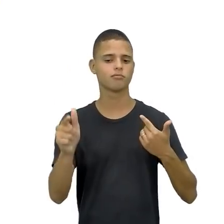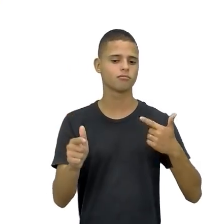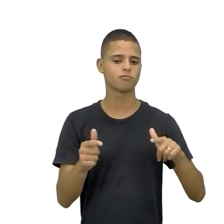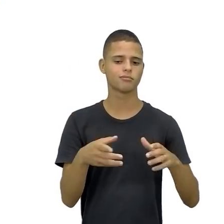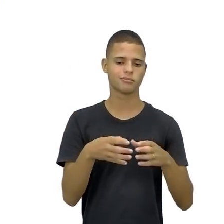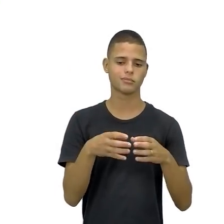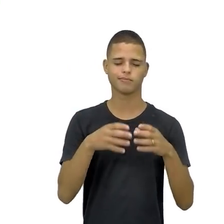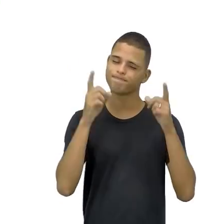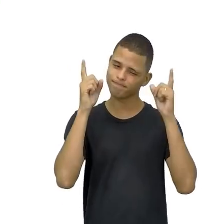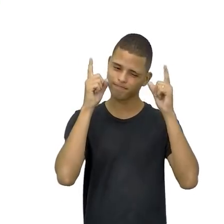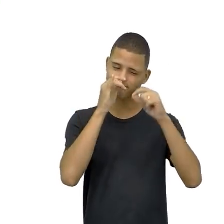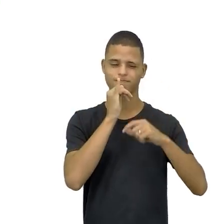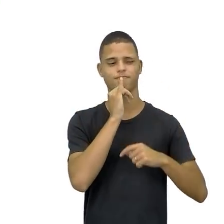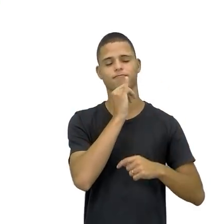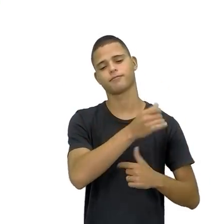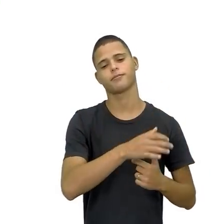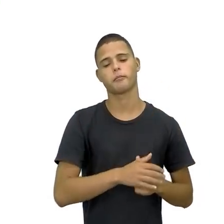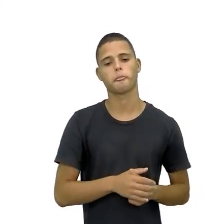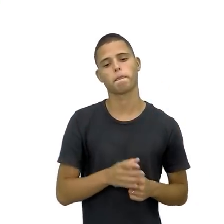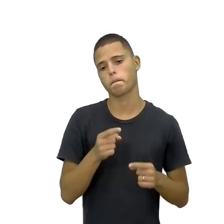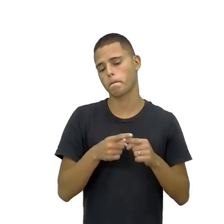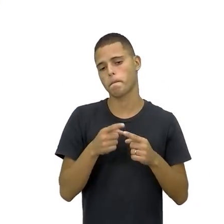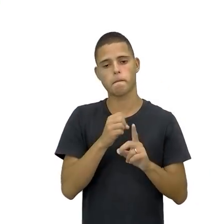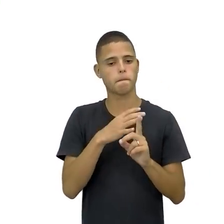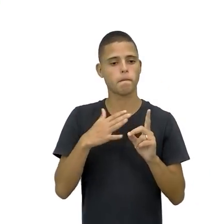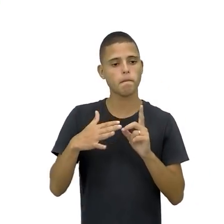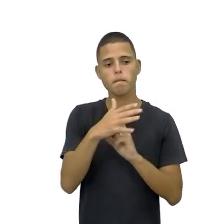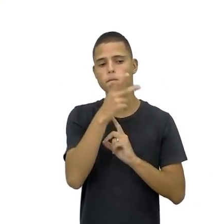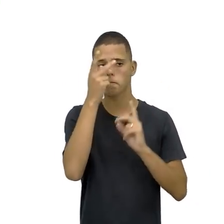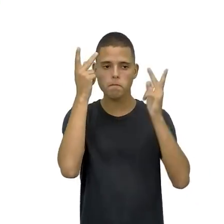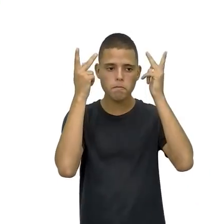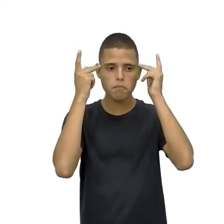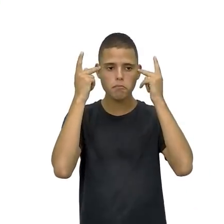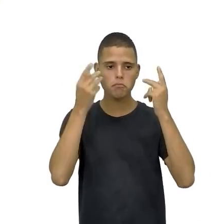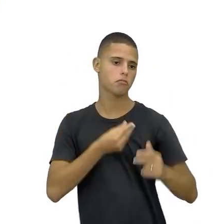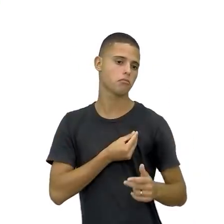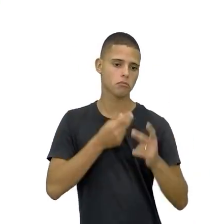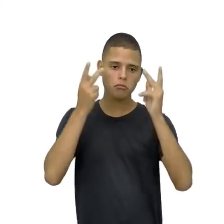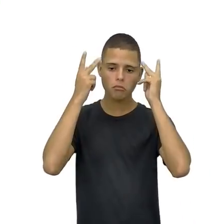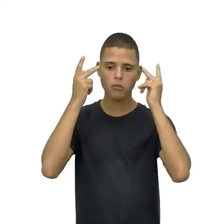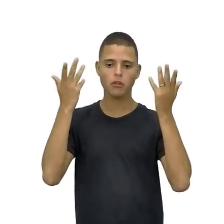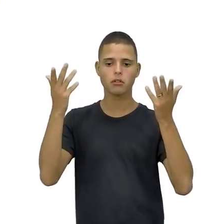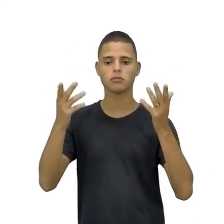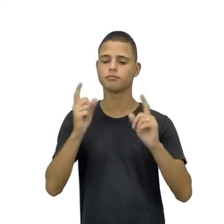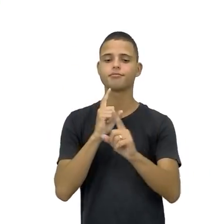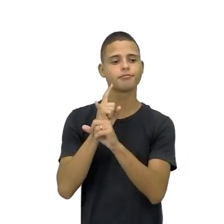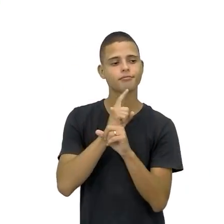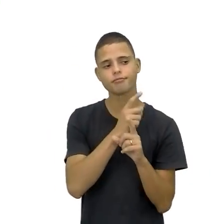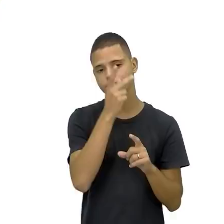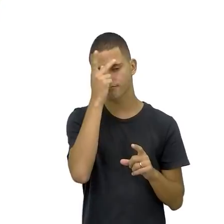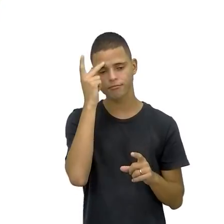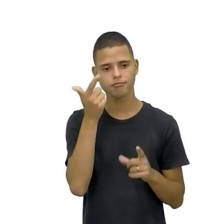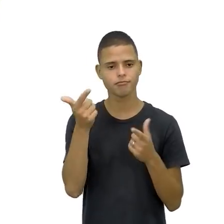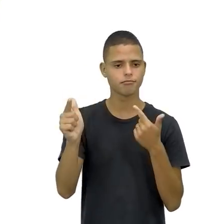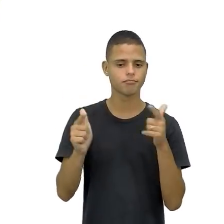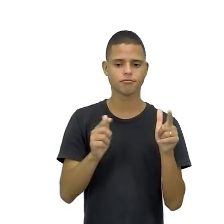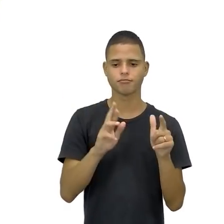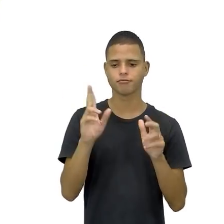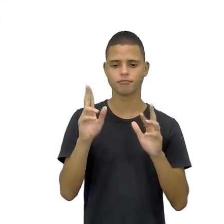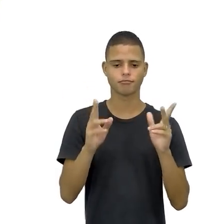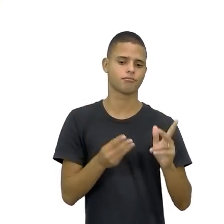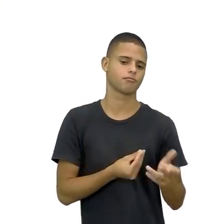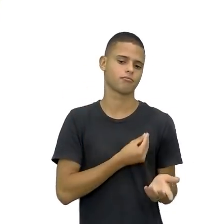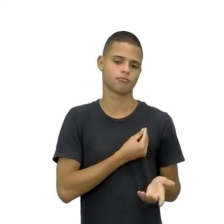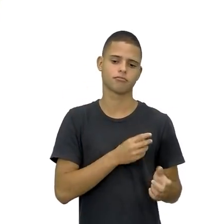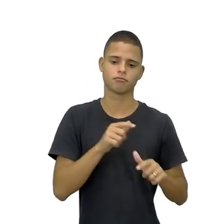encontrar várias pessoas em lugares diferentes, seja no trabalho, no futuro, pensando nessa ideia,